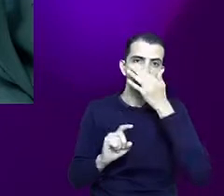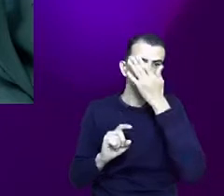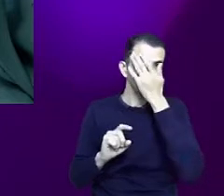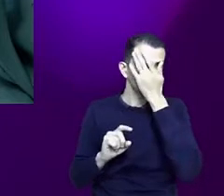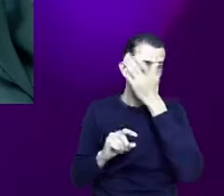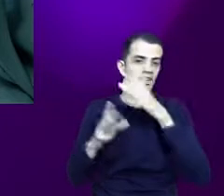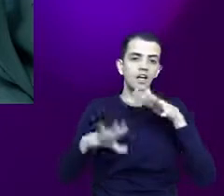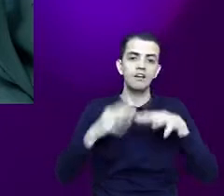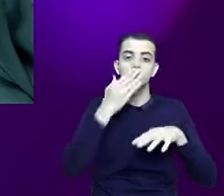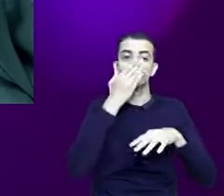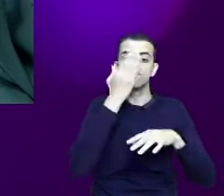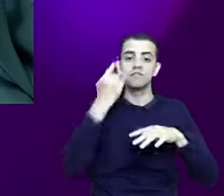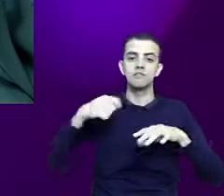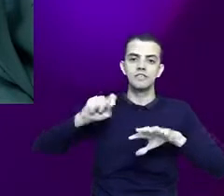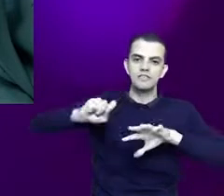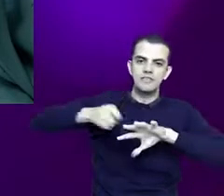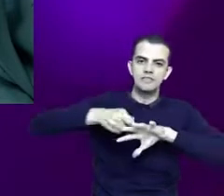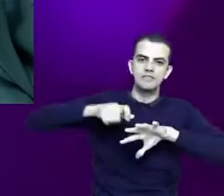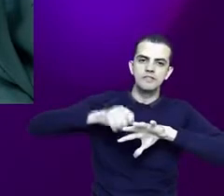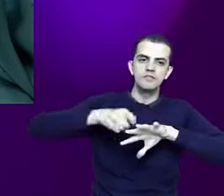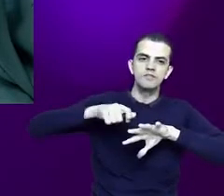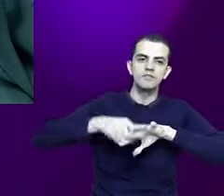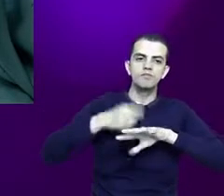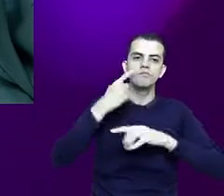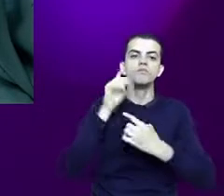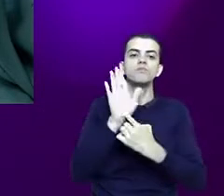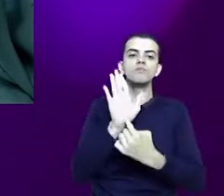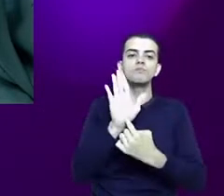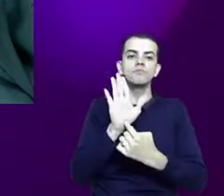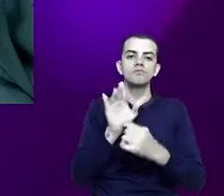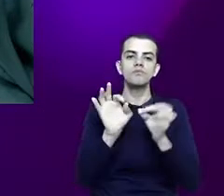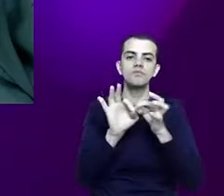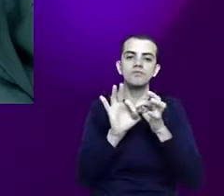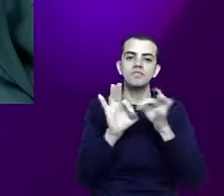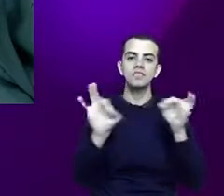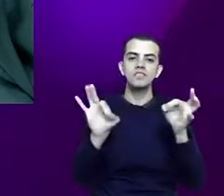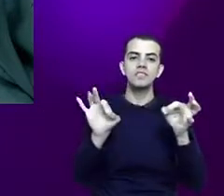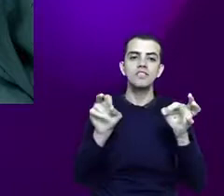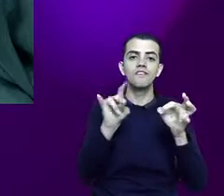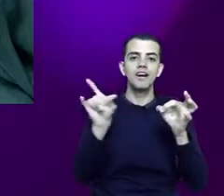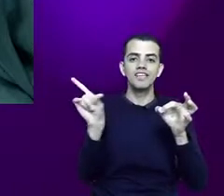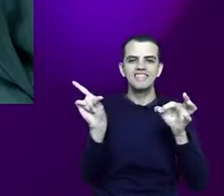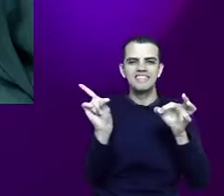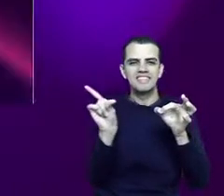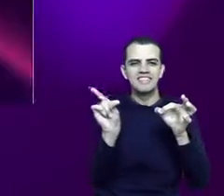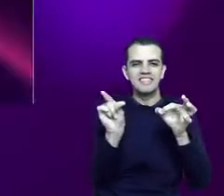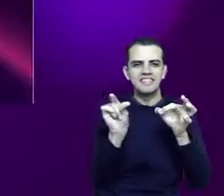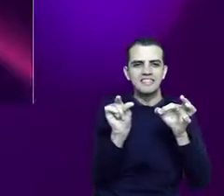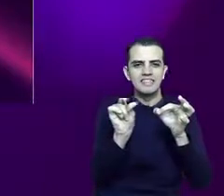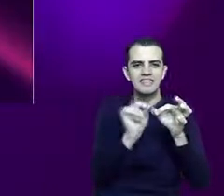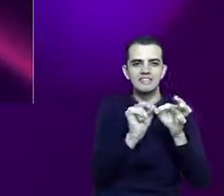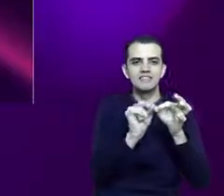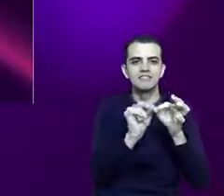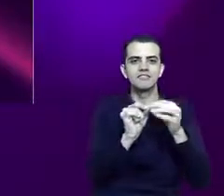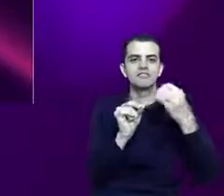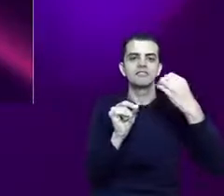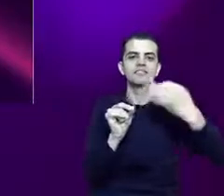da copa, veja que aqui fica mostrando a distância, que vai diminuindo até você